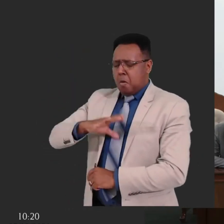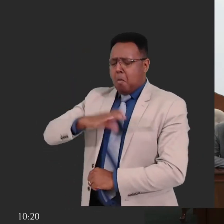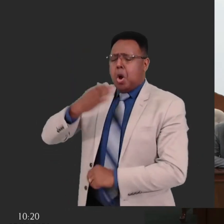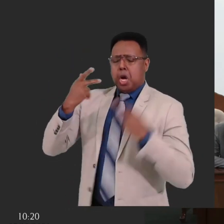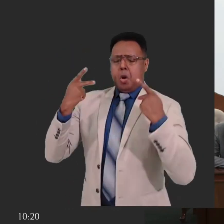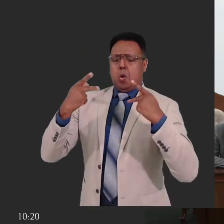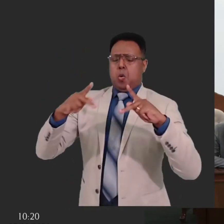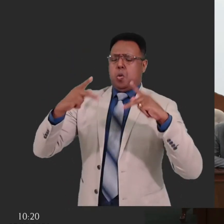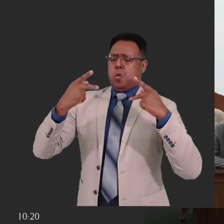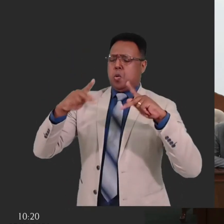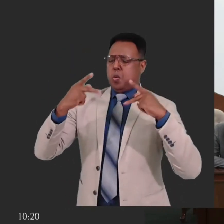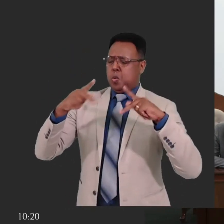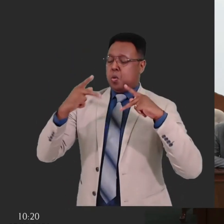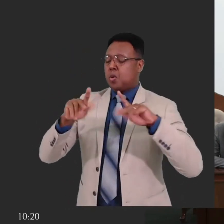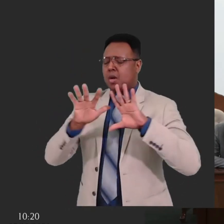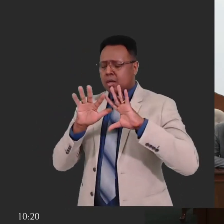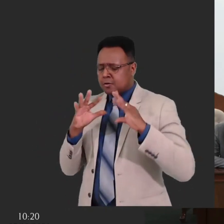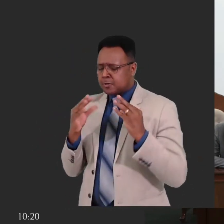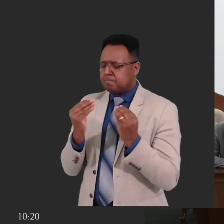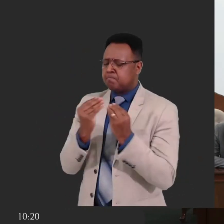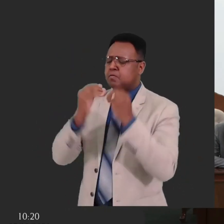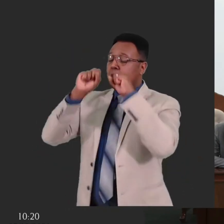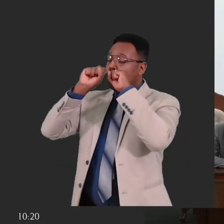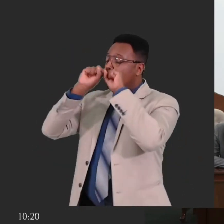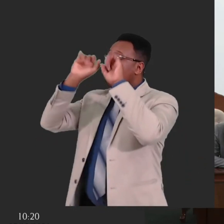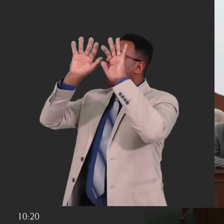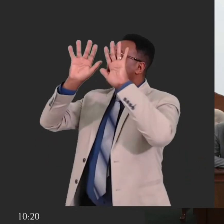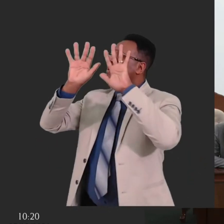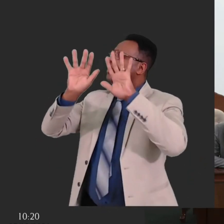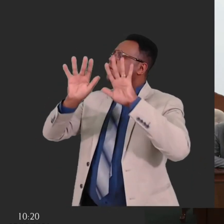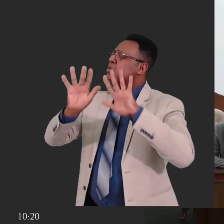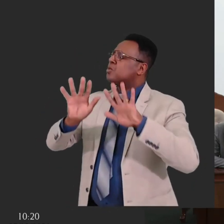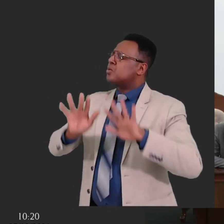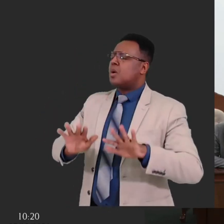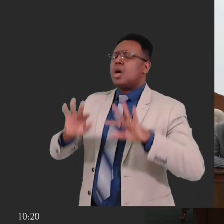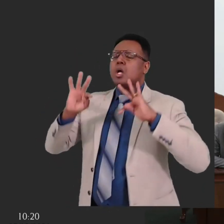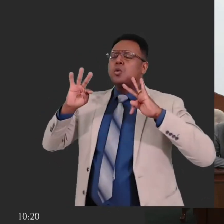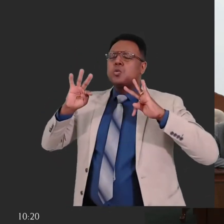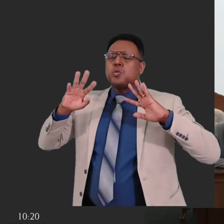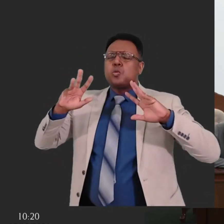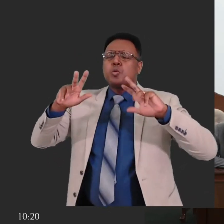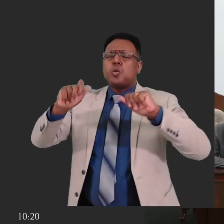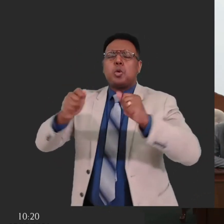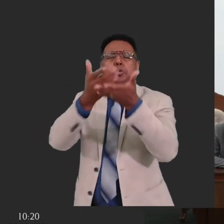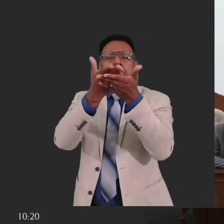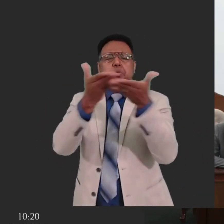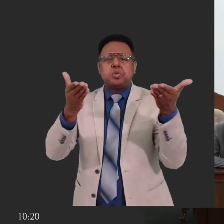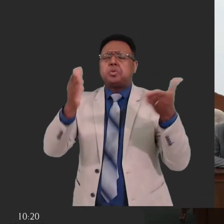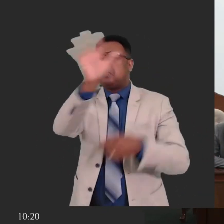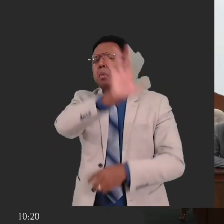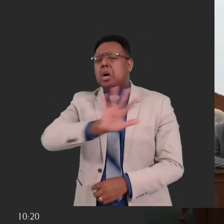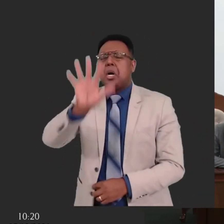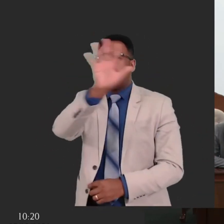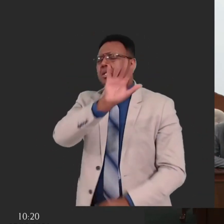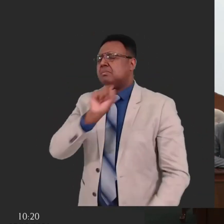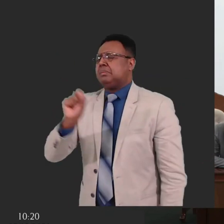o teu servo também, a sua família, todos que nesse momento estão conectados, Senhor, participando